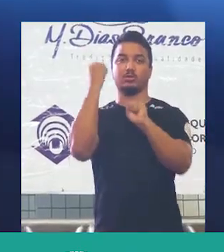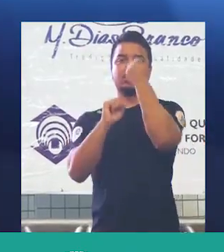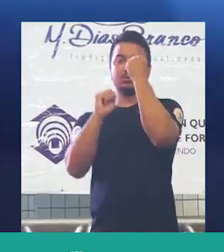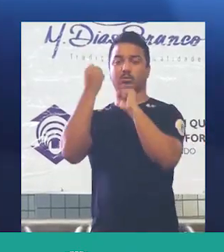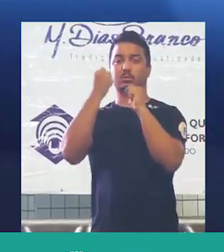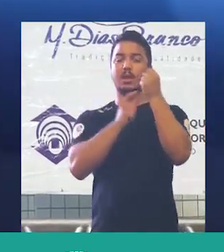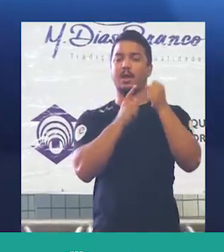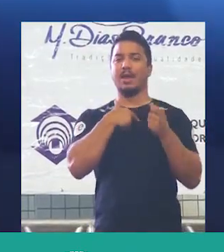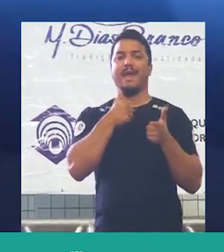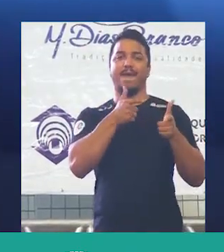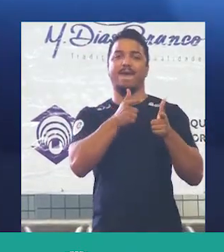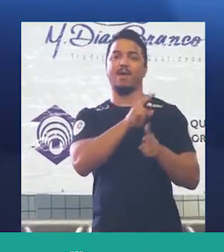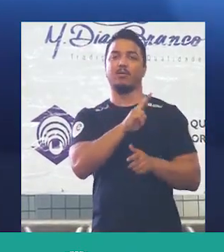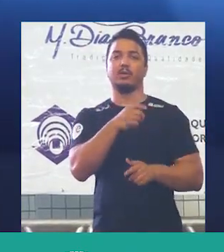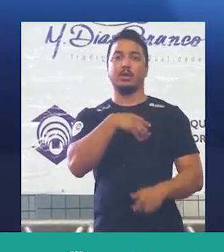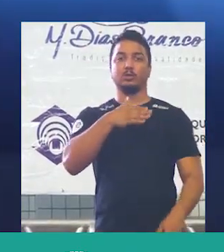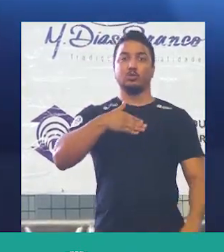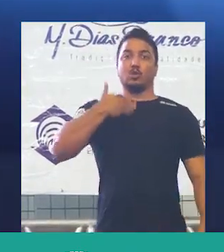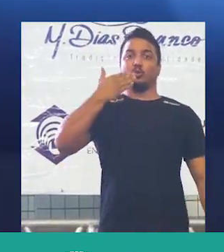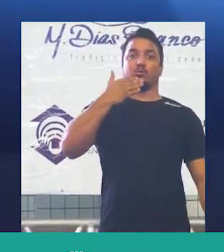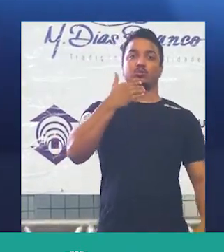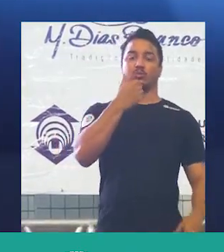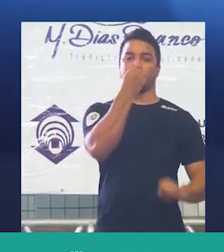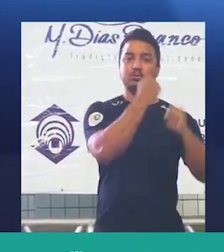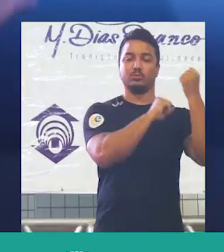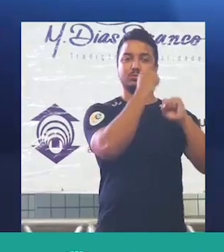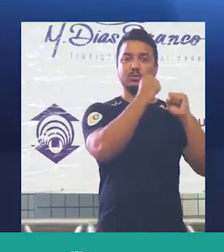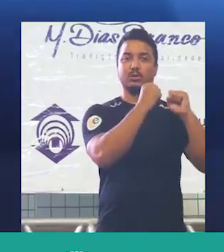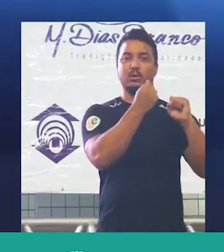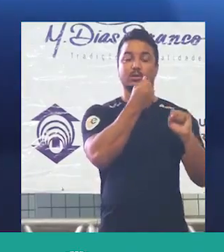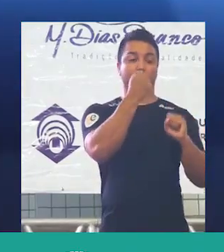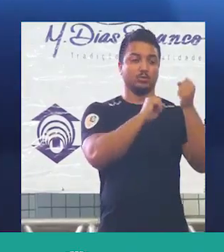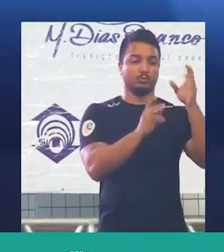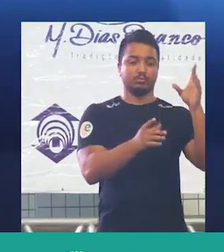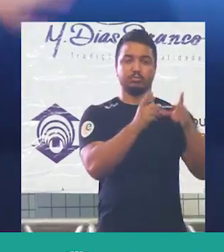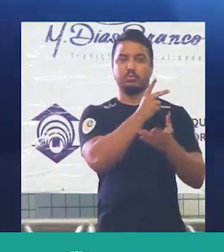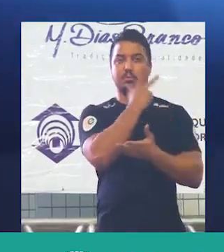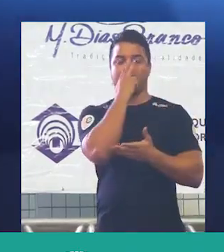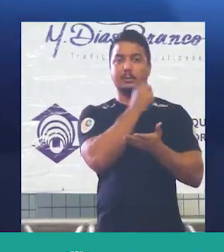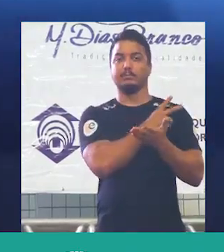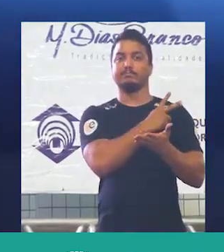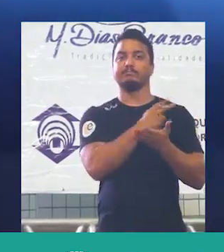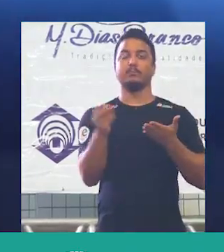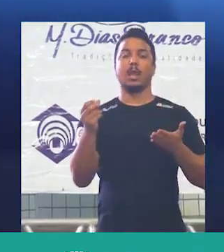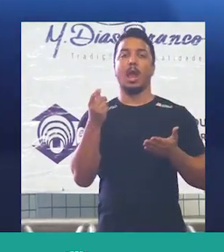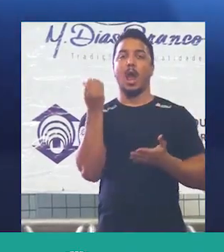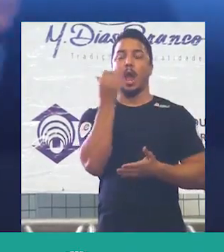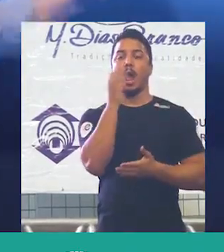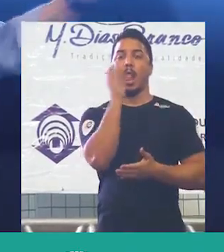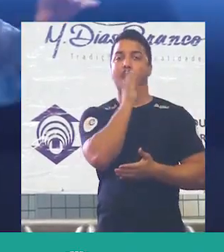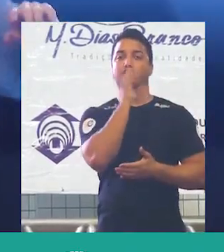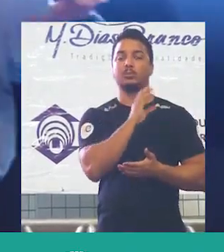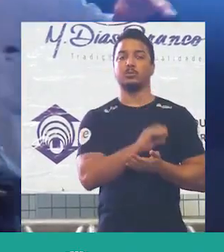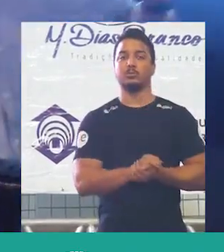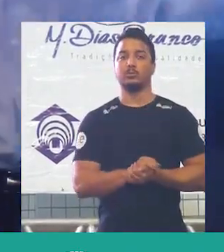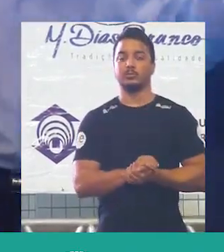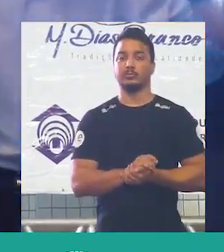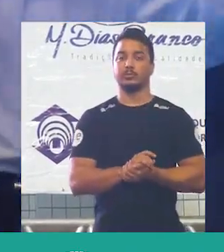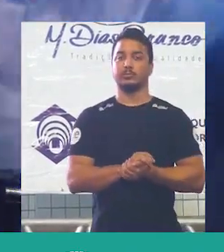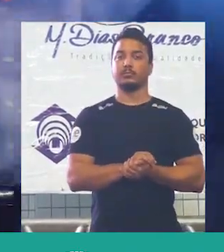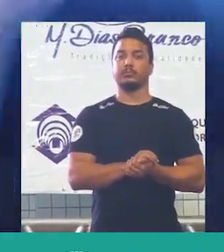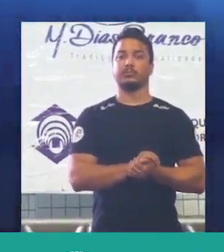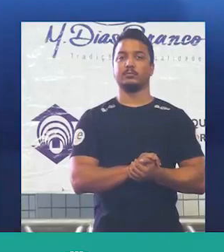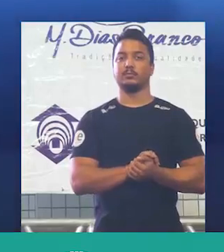que eu prefiro chamar de susto industrial. Indústria, cadê? Ah, passou. Foi bem rapidinho, igual quando a